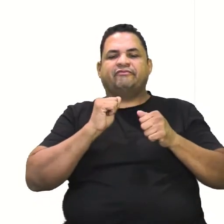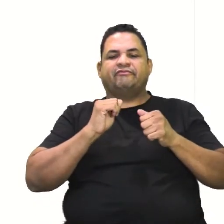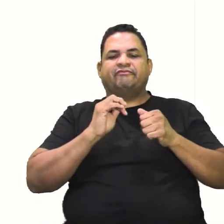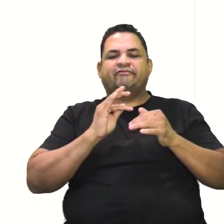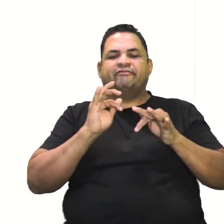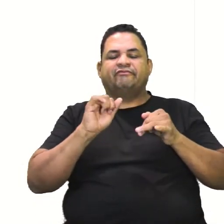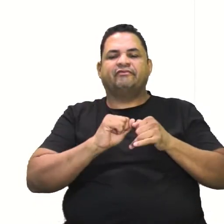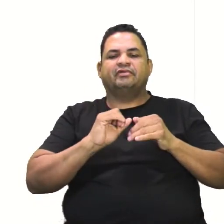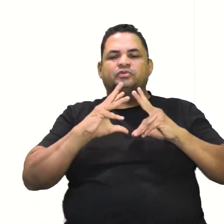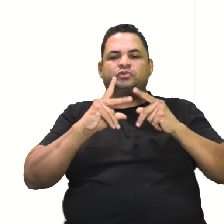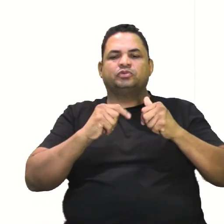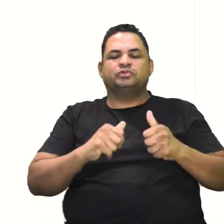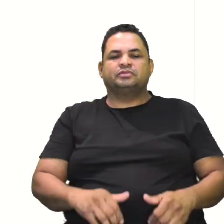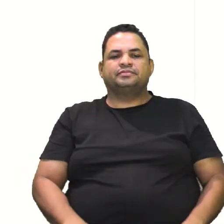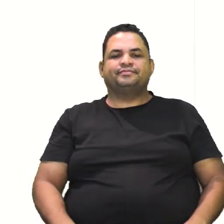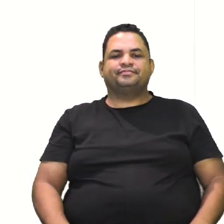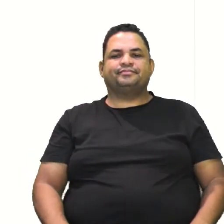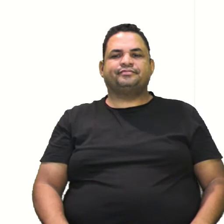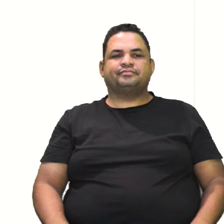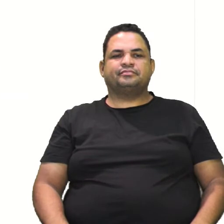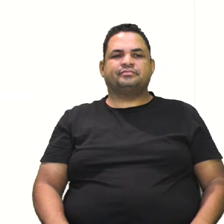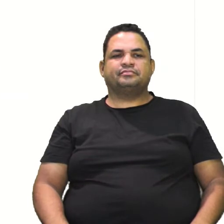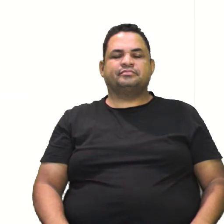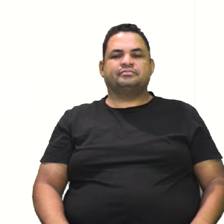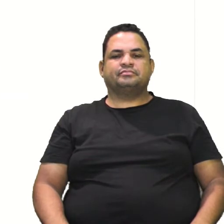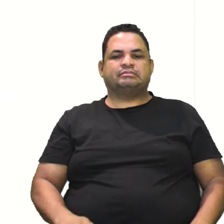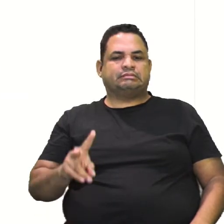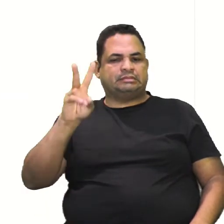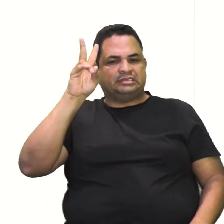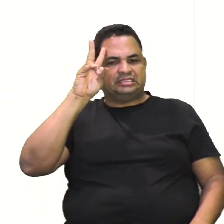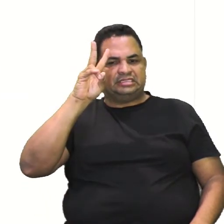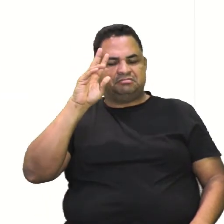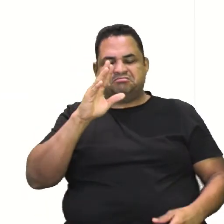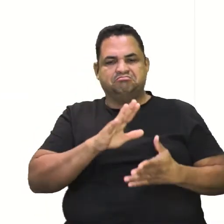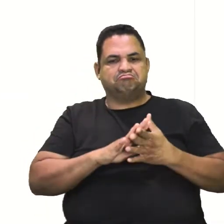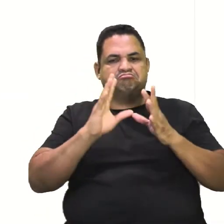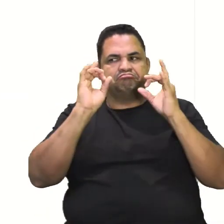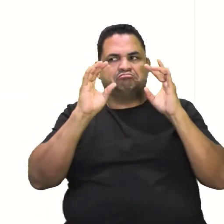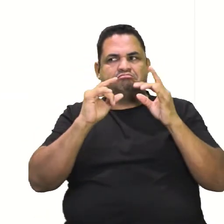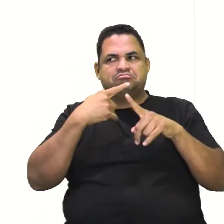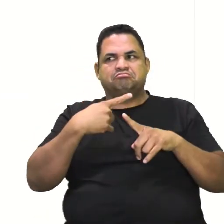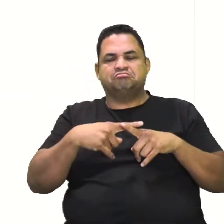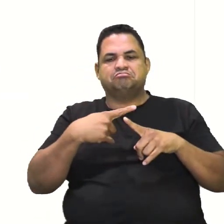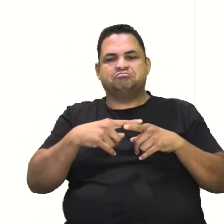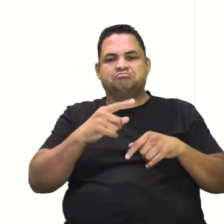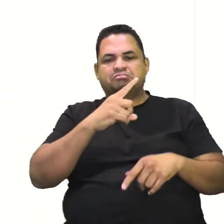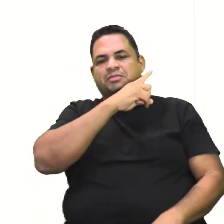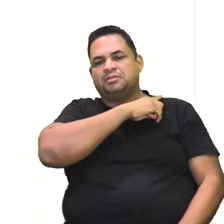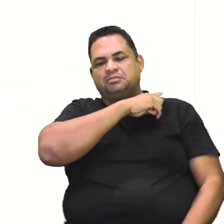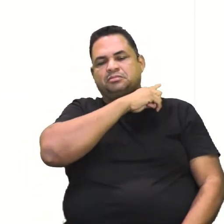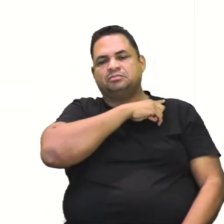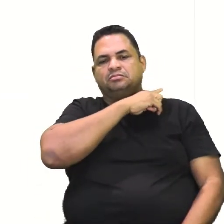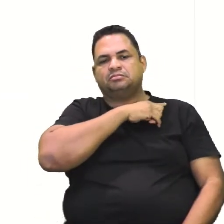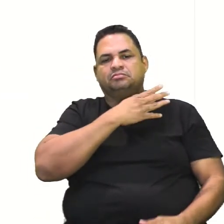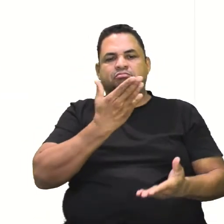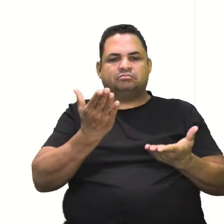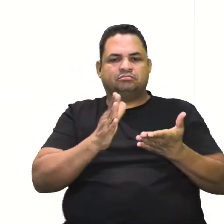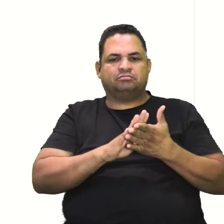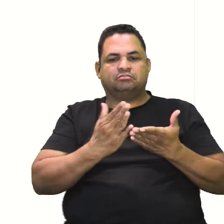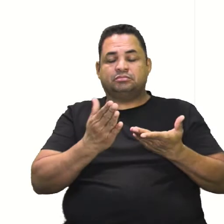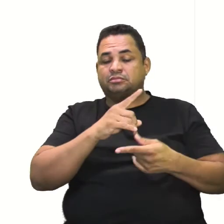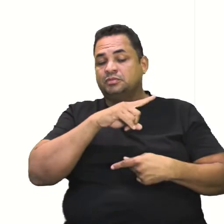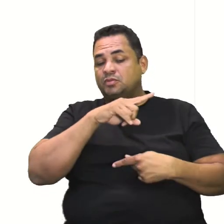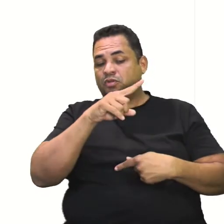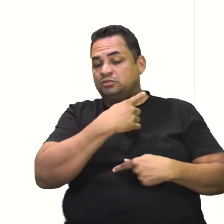calcular o delta aí, né? A galera muitas das vezes não vai lembrar de todos esses detalhes, né? Porque é lá do primeiro ano, mas aí a gente está aqui com